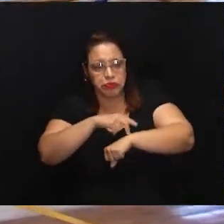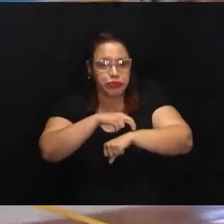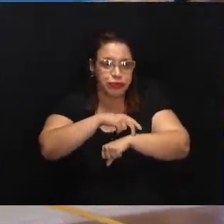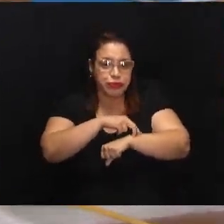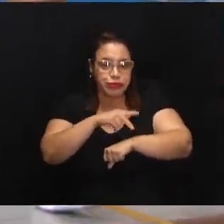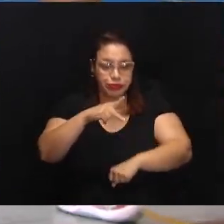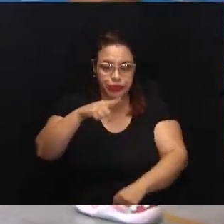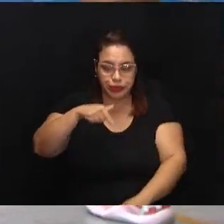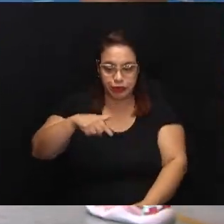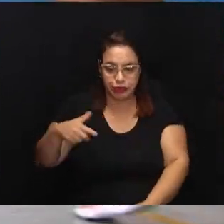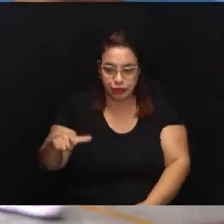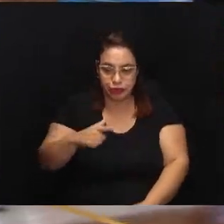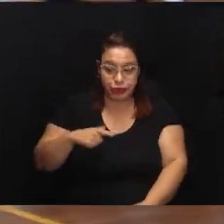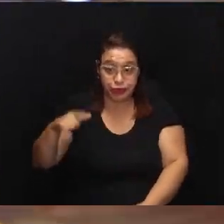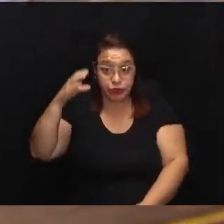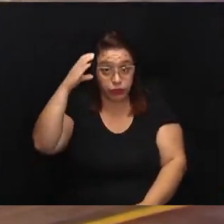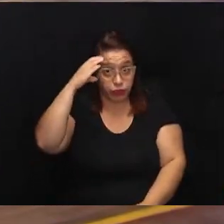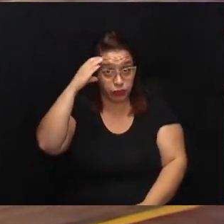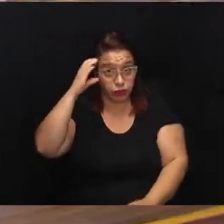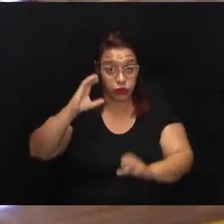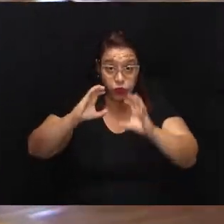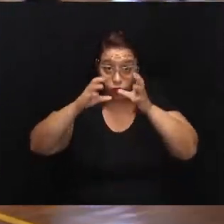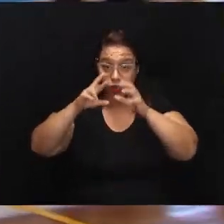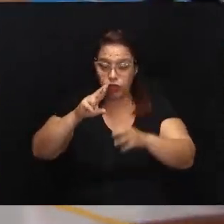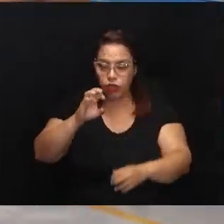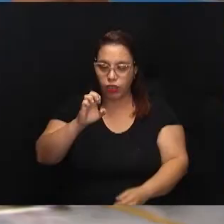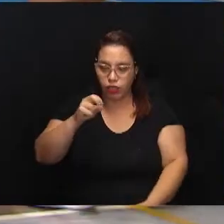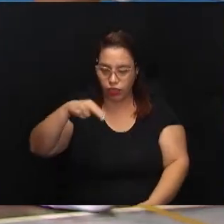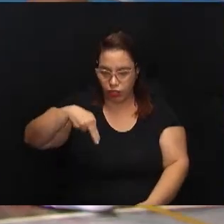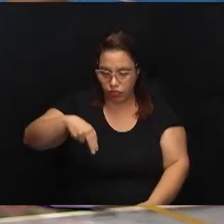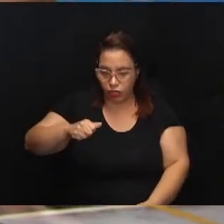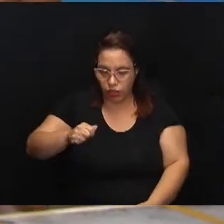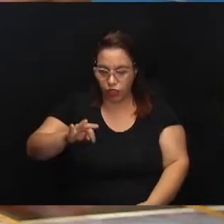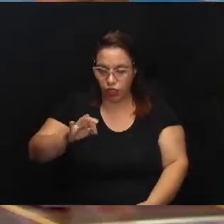Parque Taquaral e eu vi o Vôlei Renata e